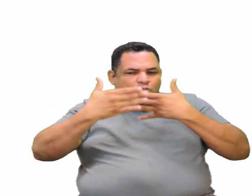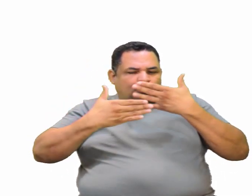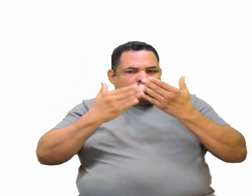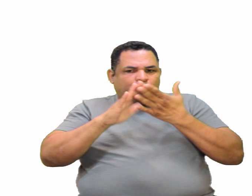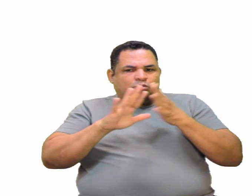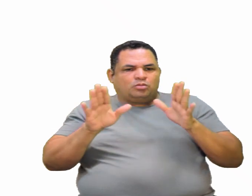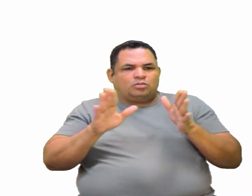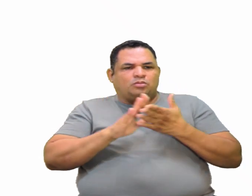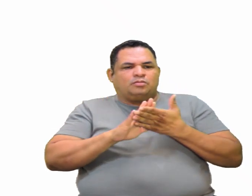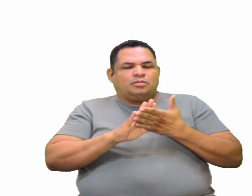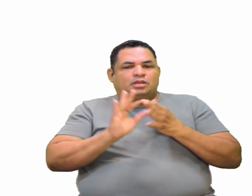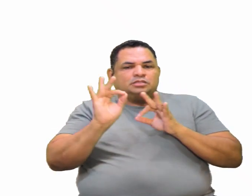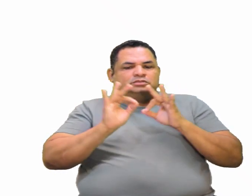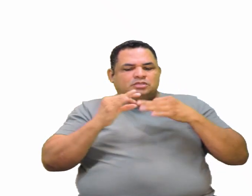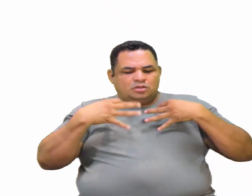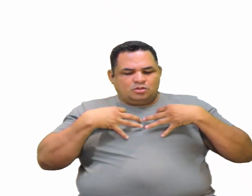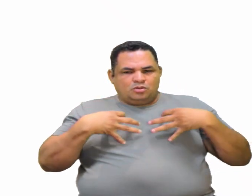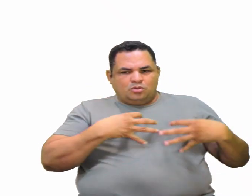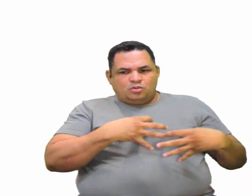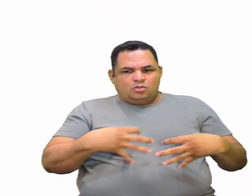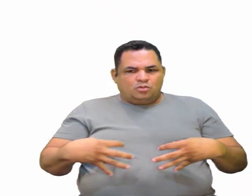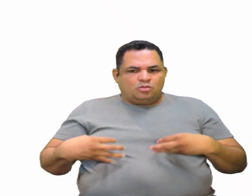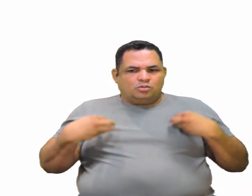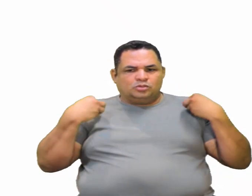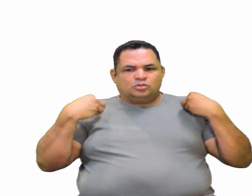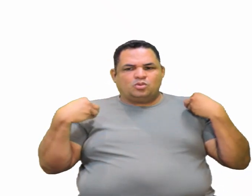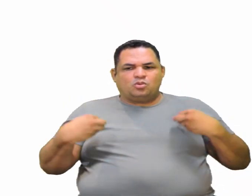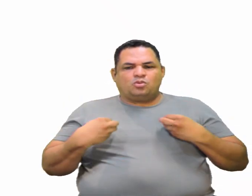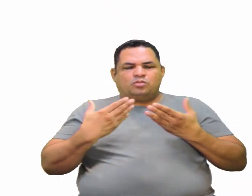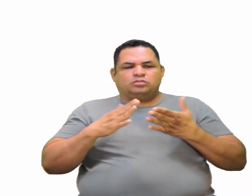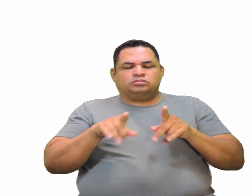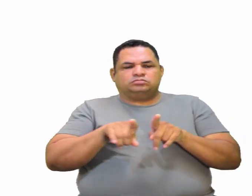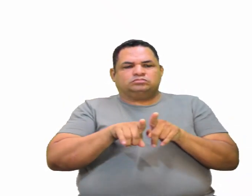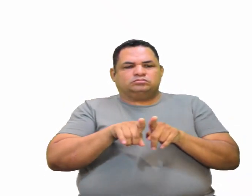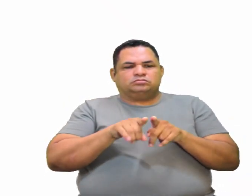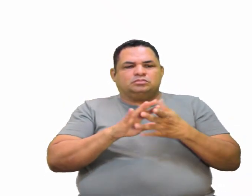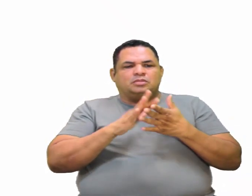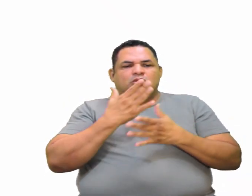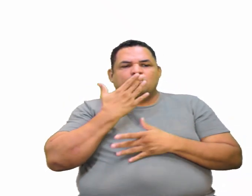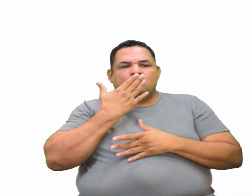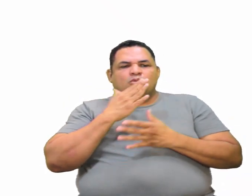com relação à forma, que é a homotipia, e com relação